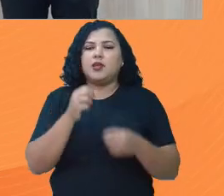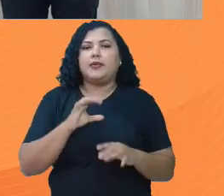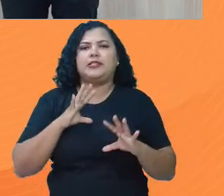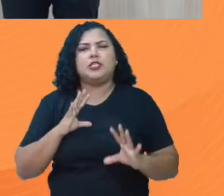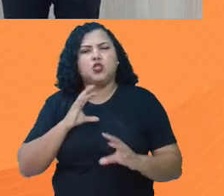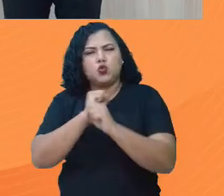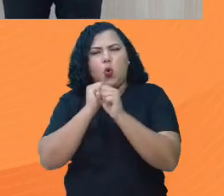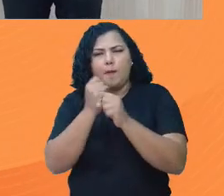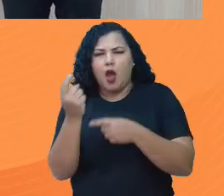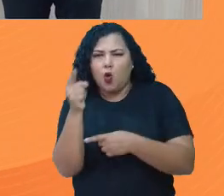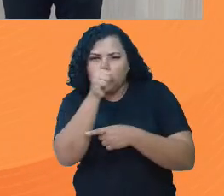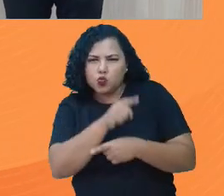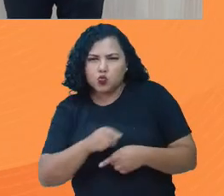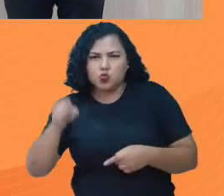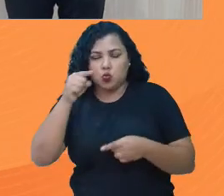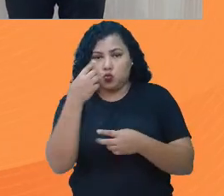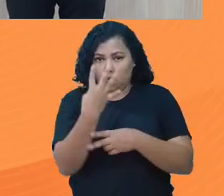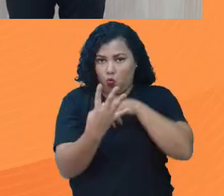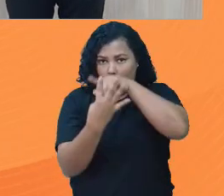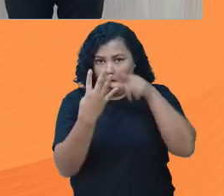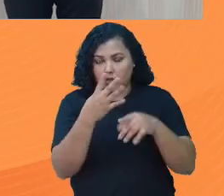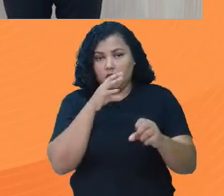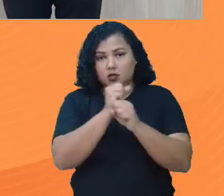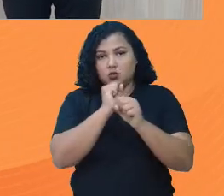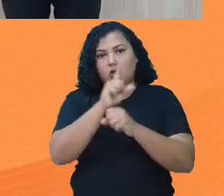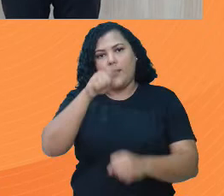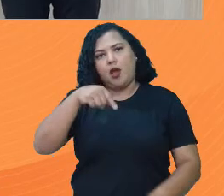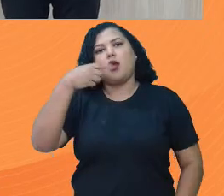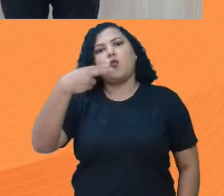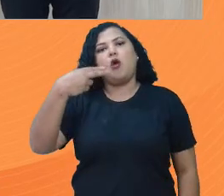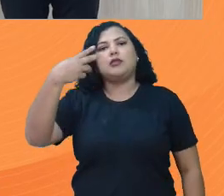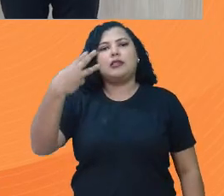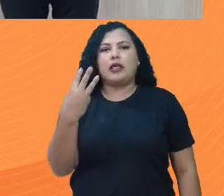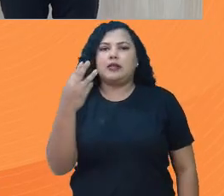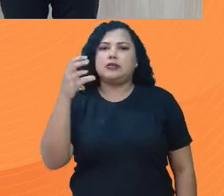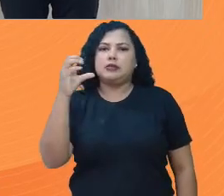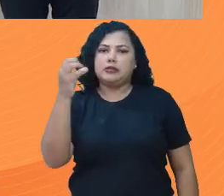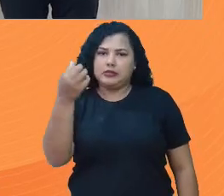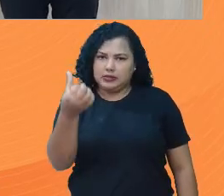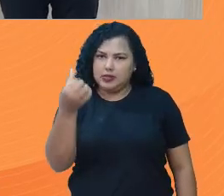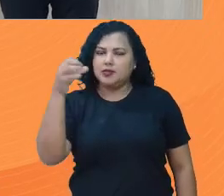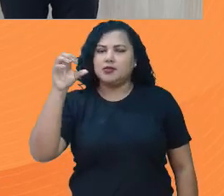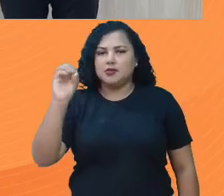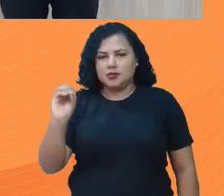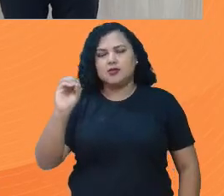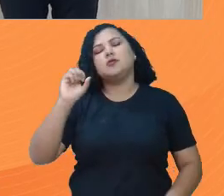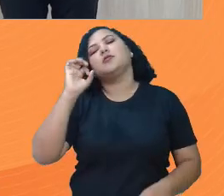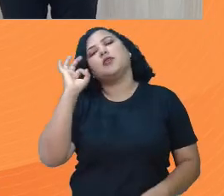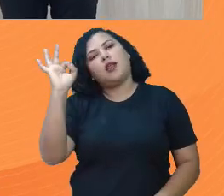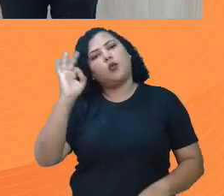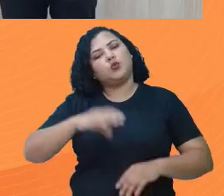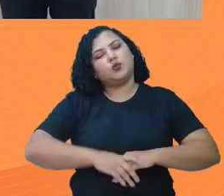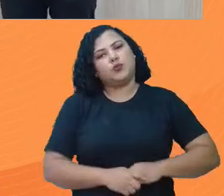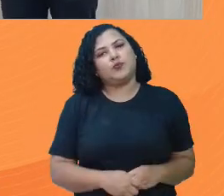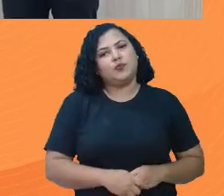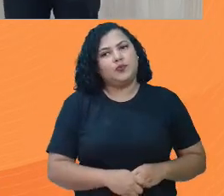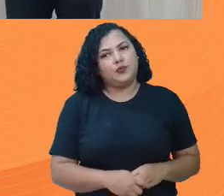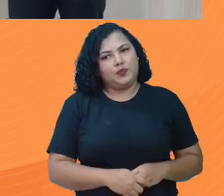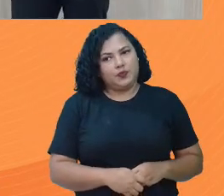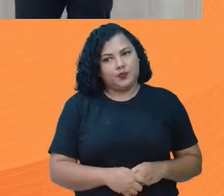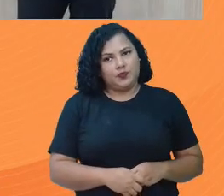esses 4 ângulos, a soma entre eles vai dar igual a 100. vai dar igual a 360 graus, tá